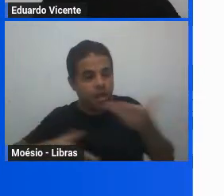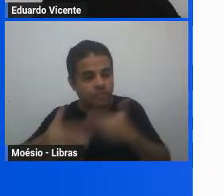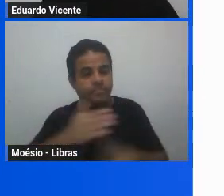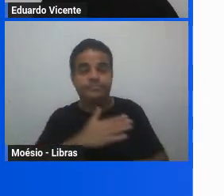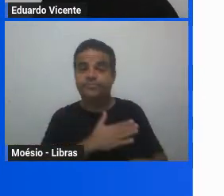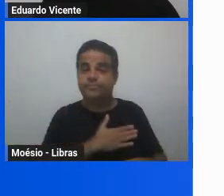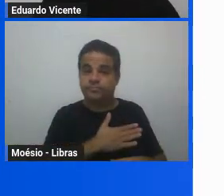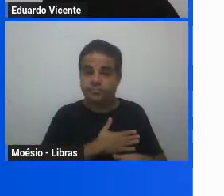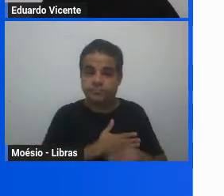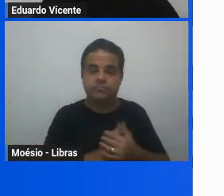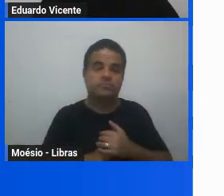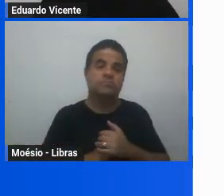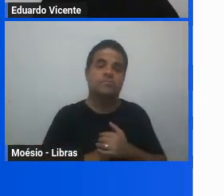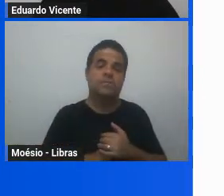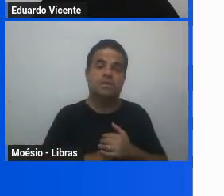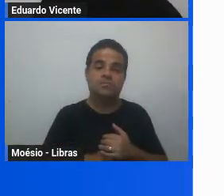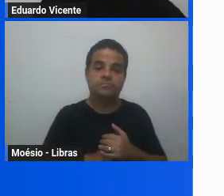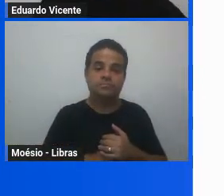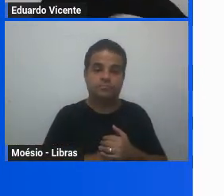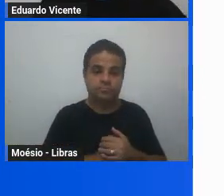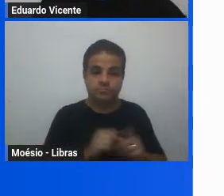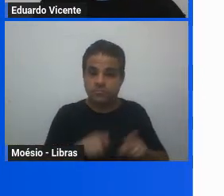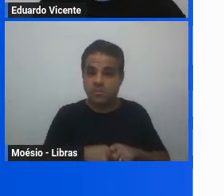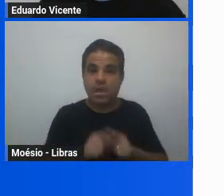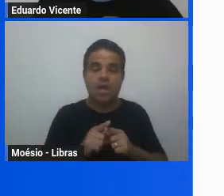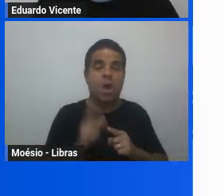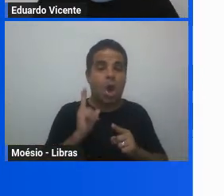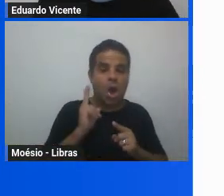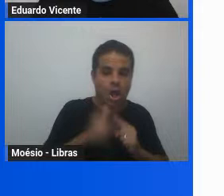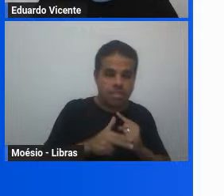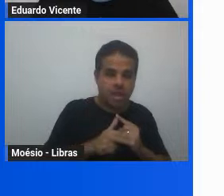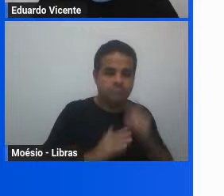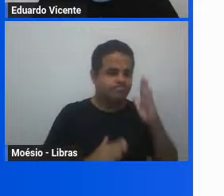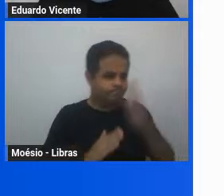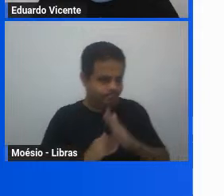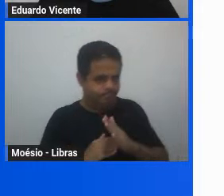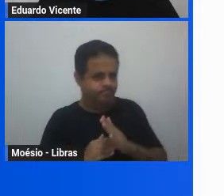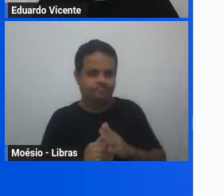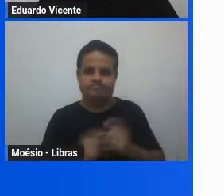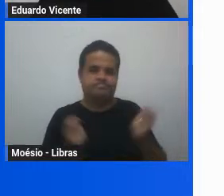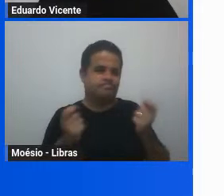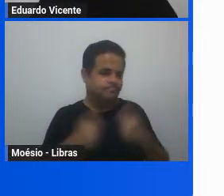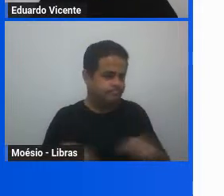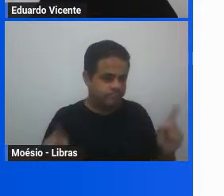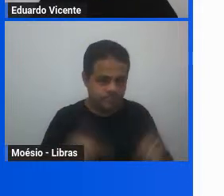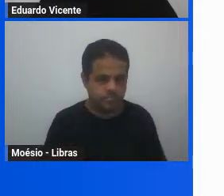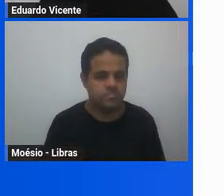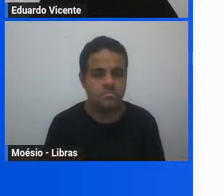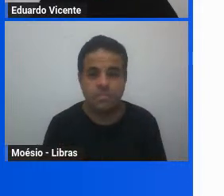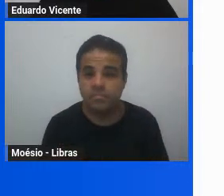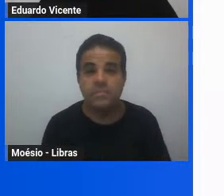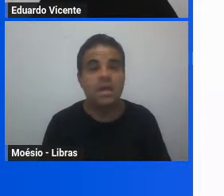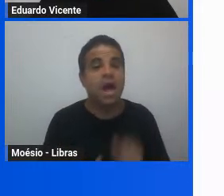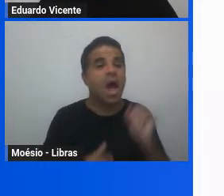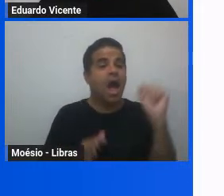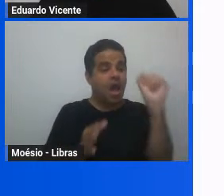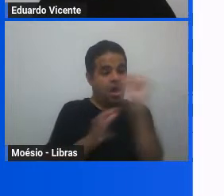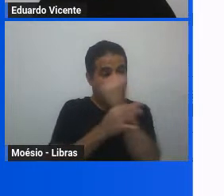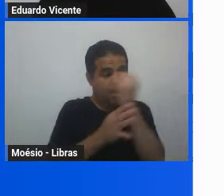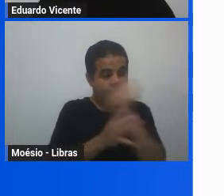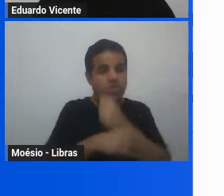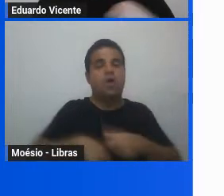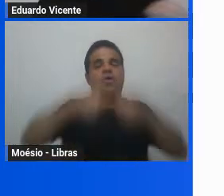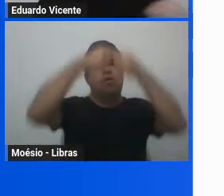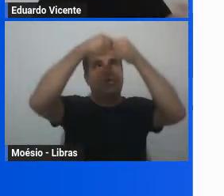tórax e interrupção mínima. Isso vai garantir o quê? Que o fluxo